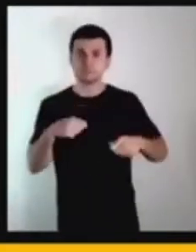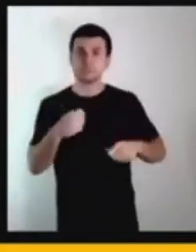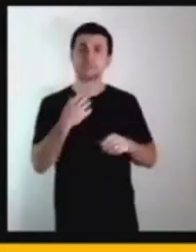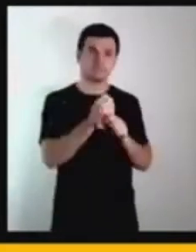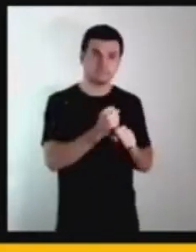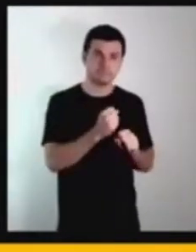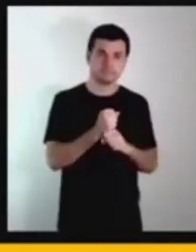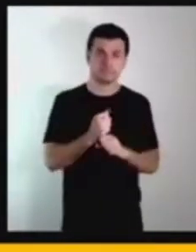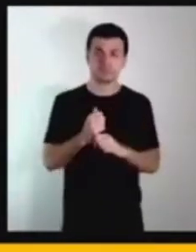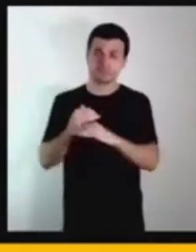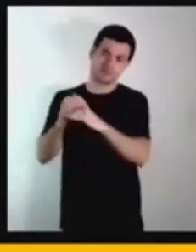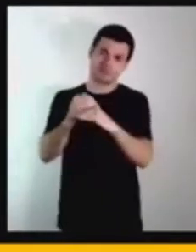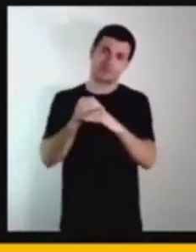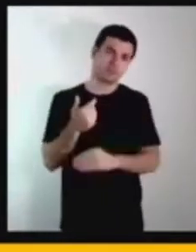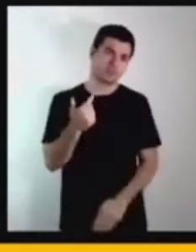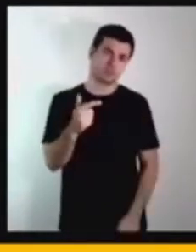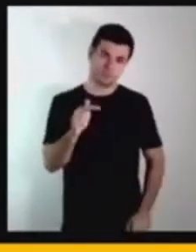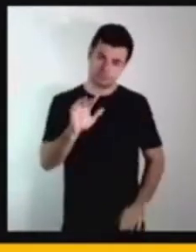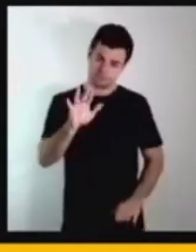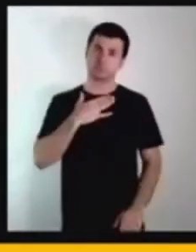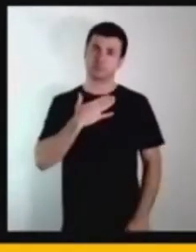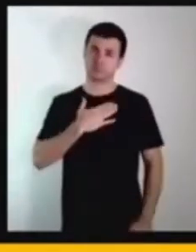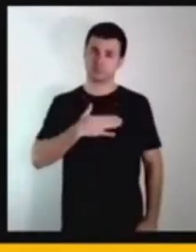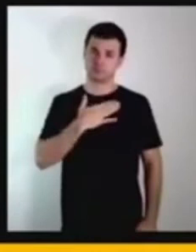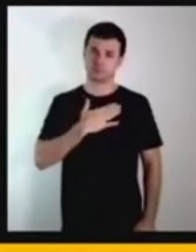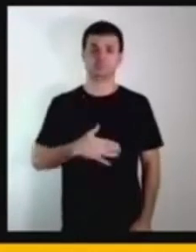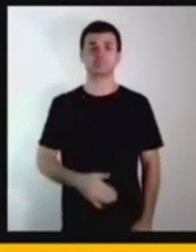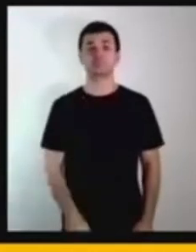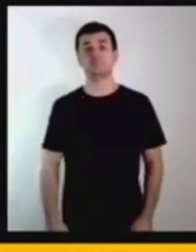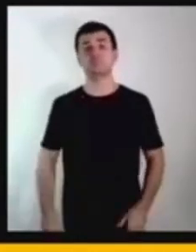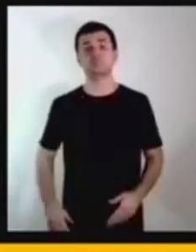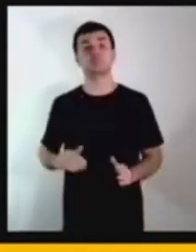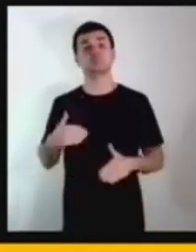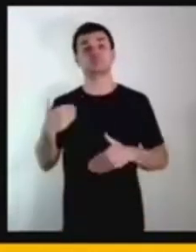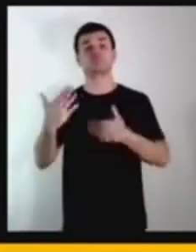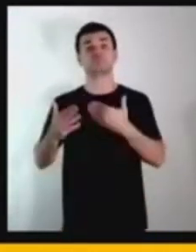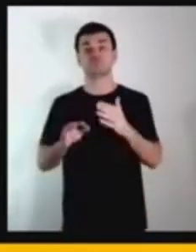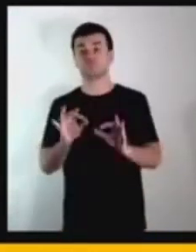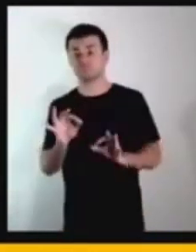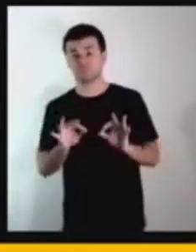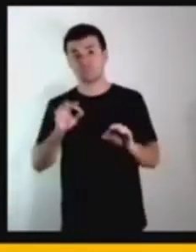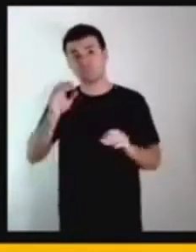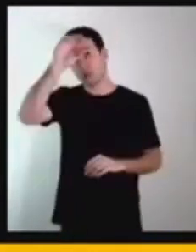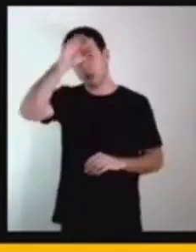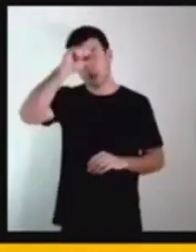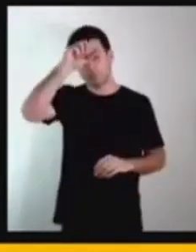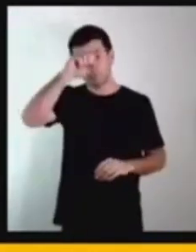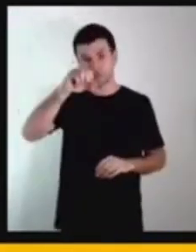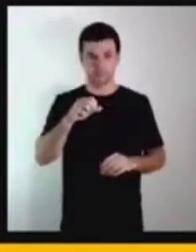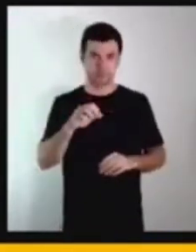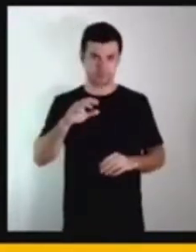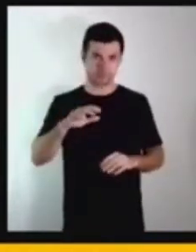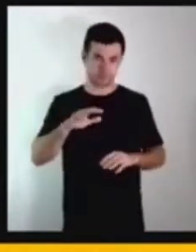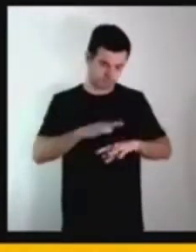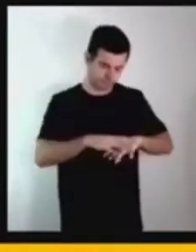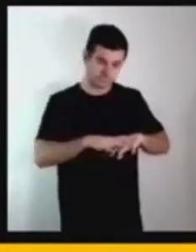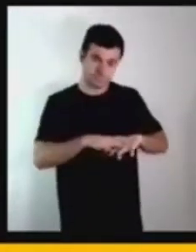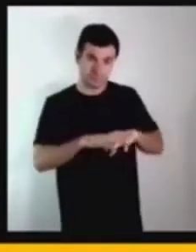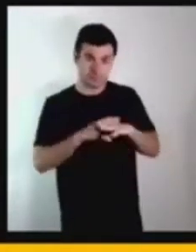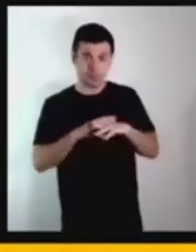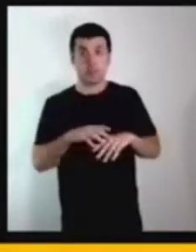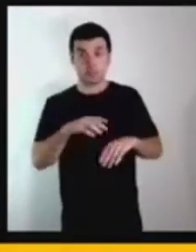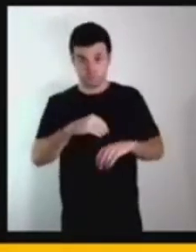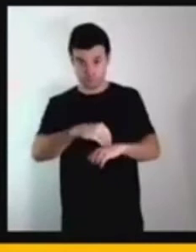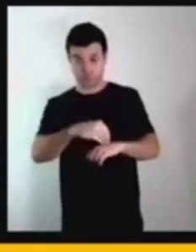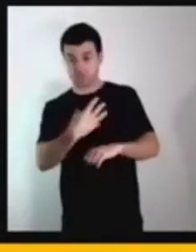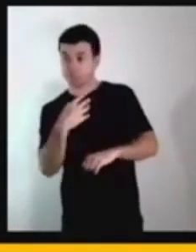gente ainda. Daí, mais do que aprender a fazer uma equação, a minha tia me deu um insight que foi sobre a minha missão, né?